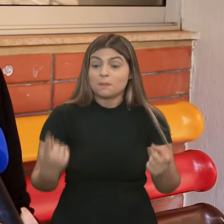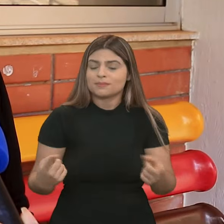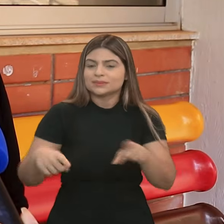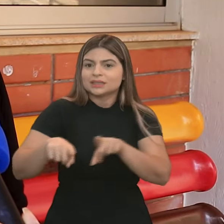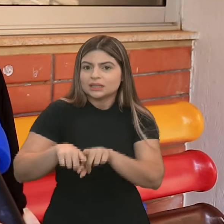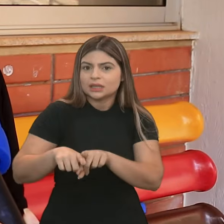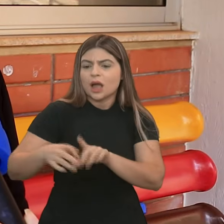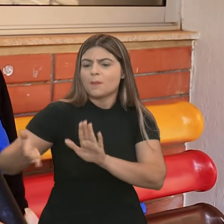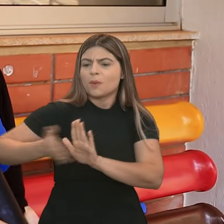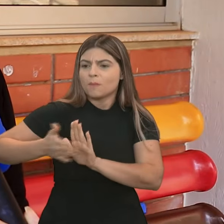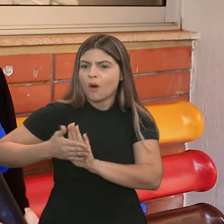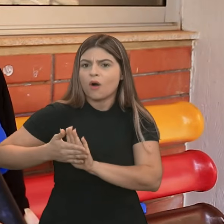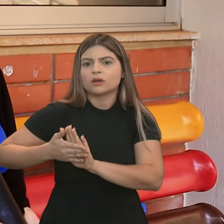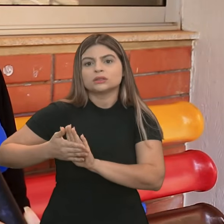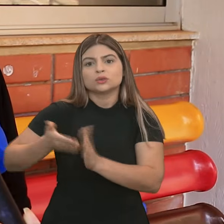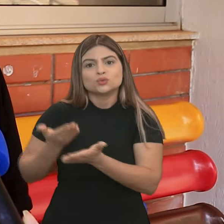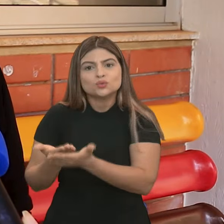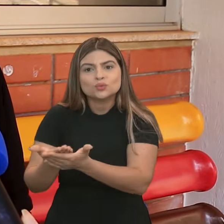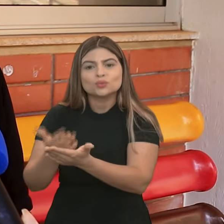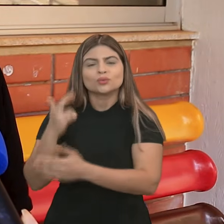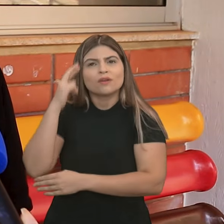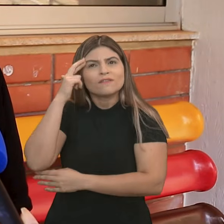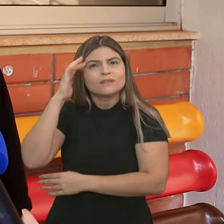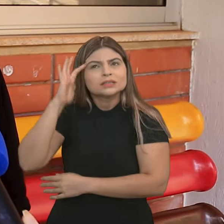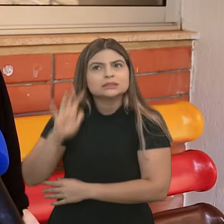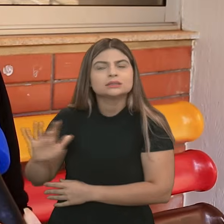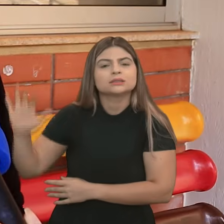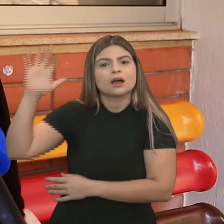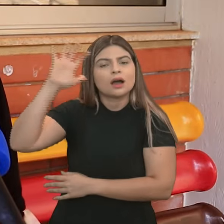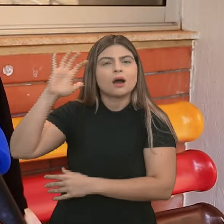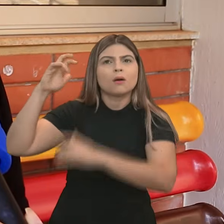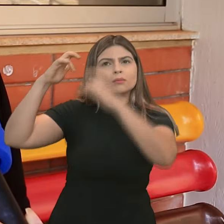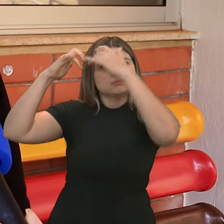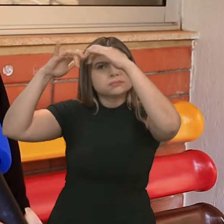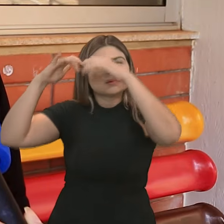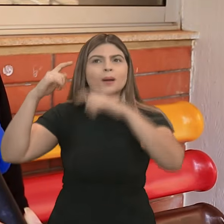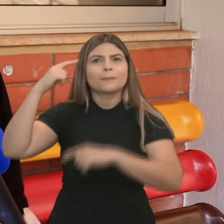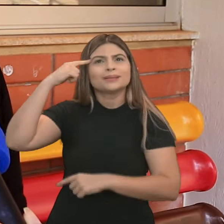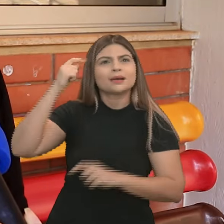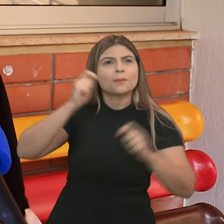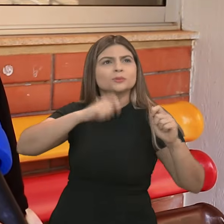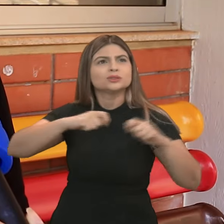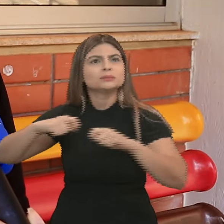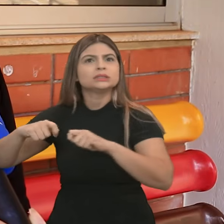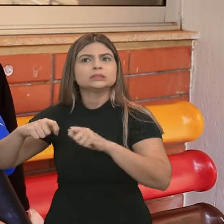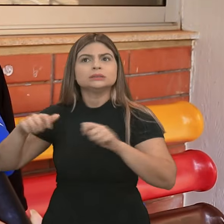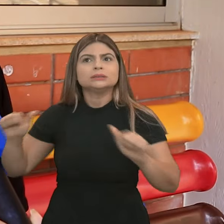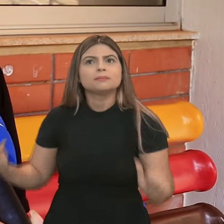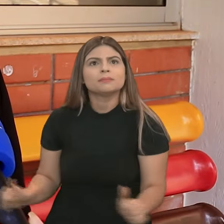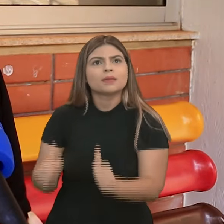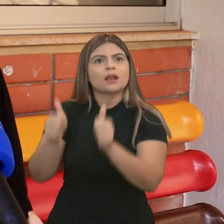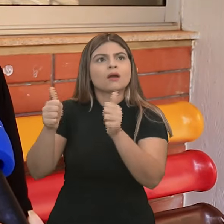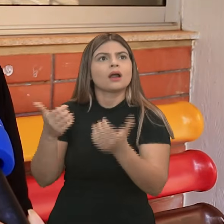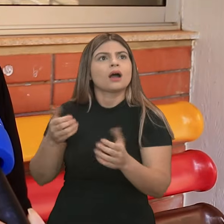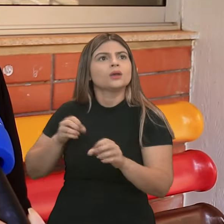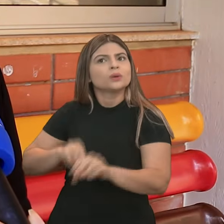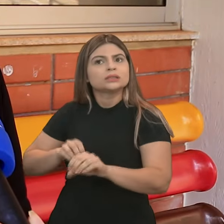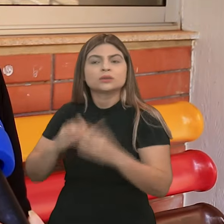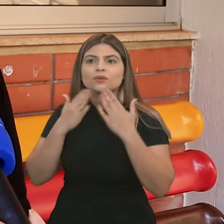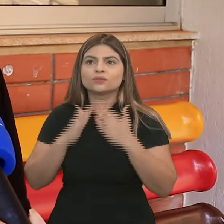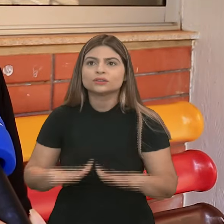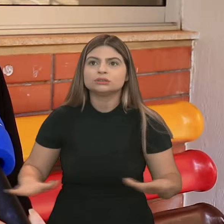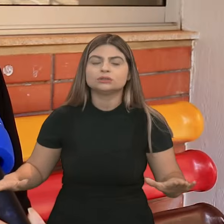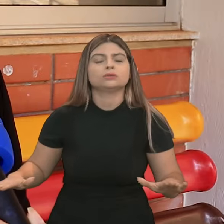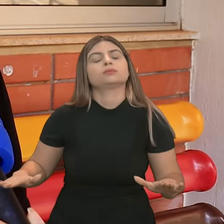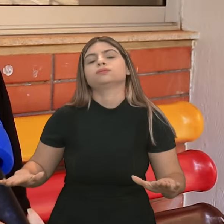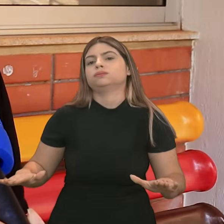propõe estudo, reflexão, pensar possibilidades de potencializar e qualificar a